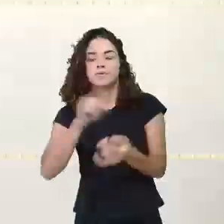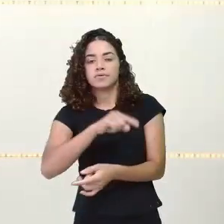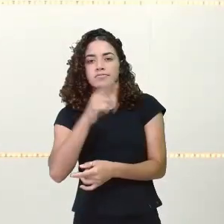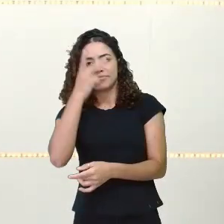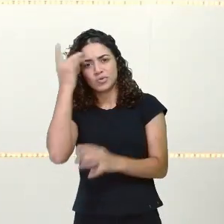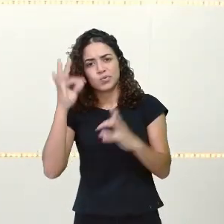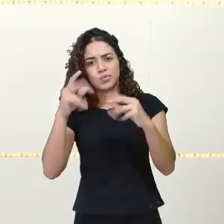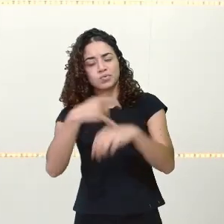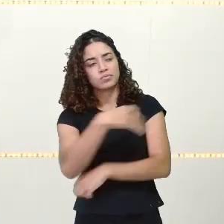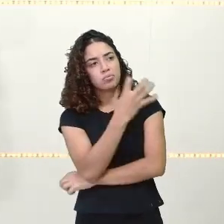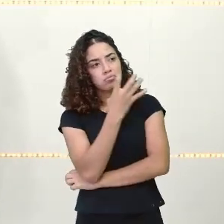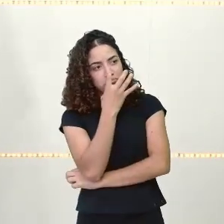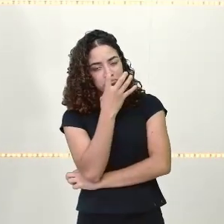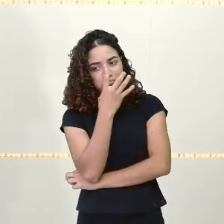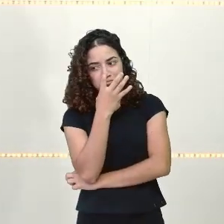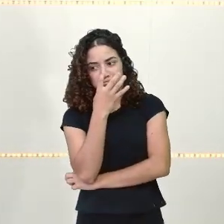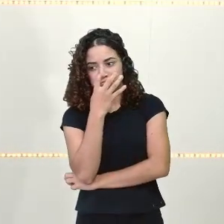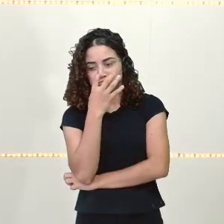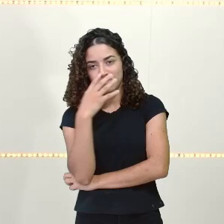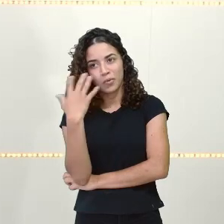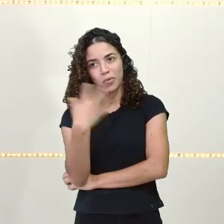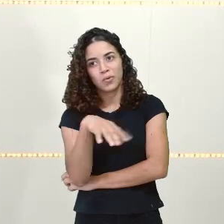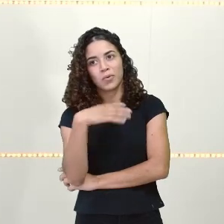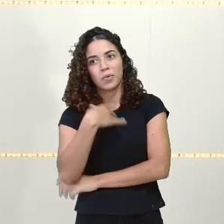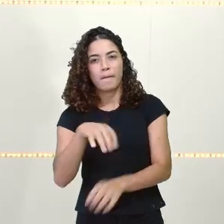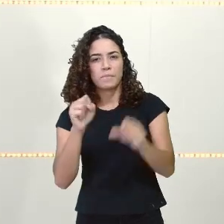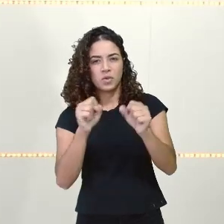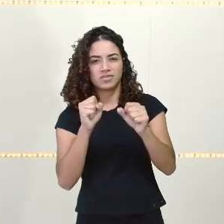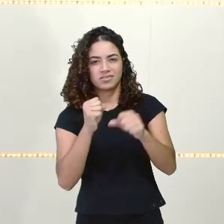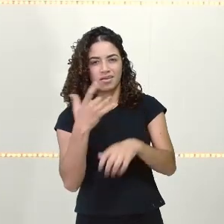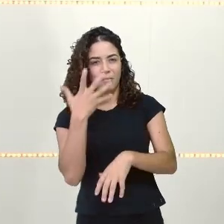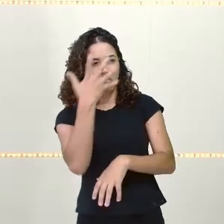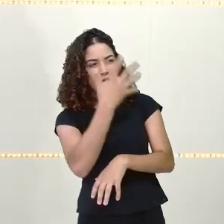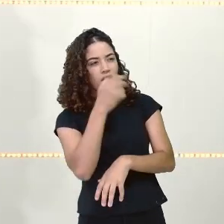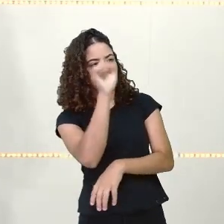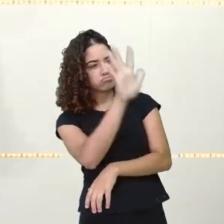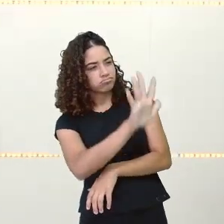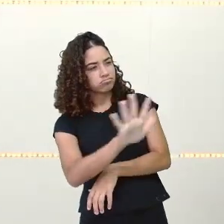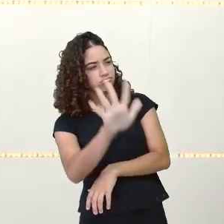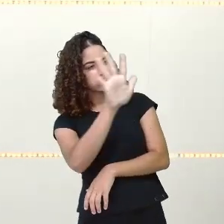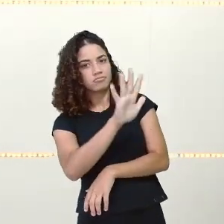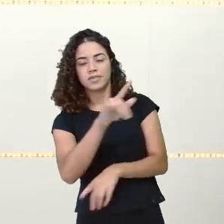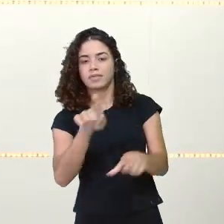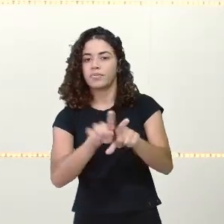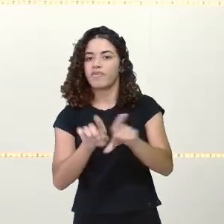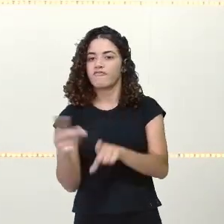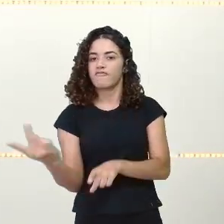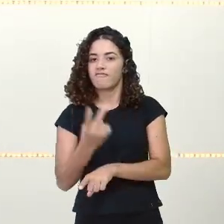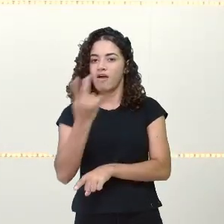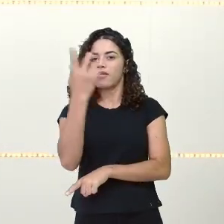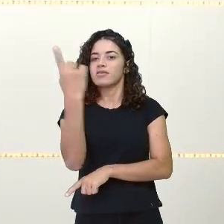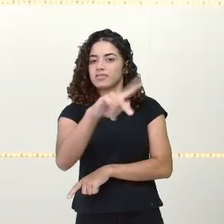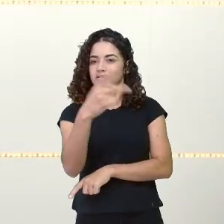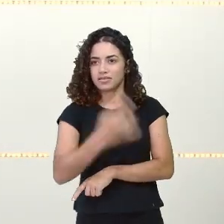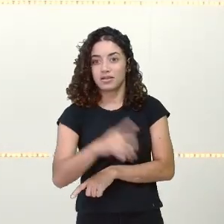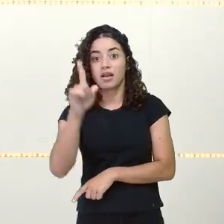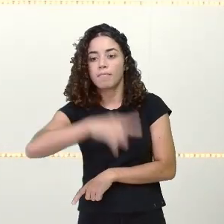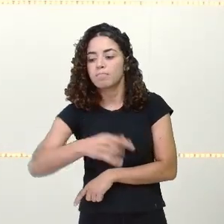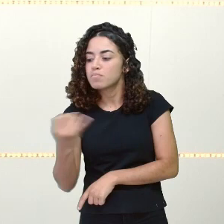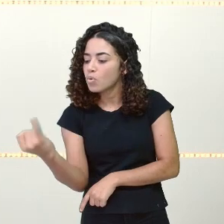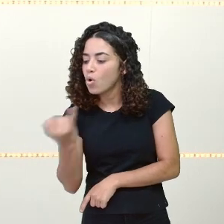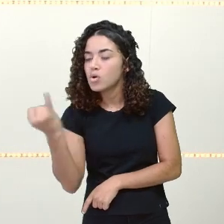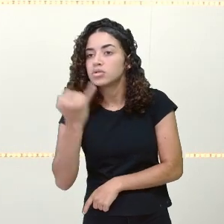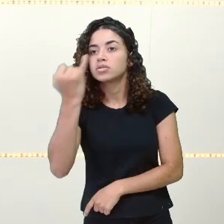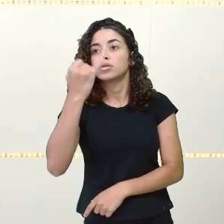na África, tá? Tanto que pela sua aparência quanto seu valor. Tão importante que